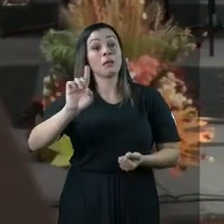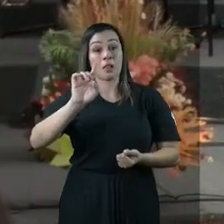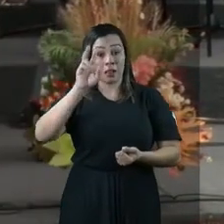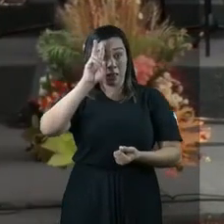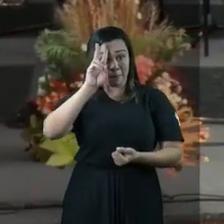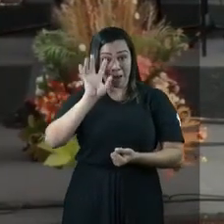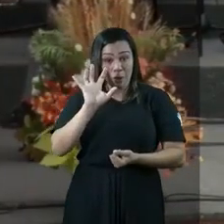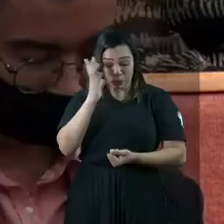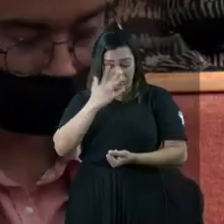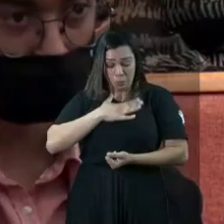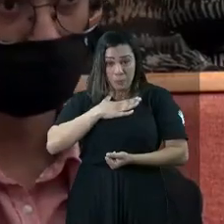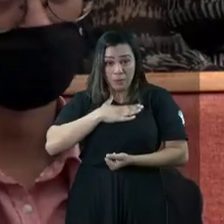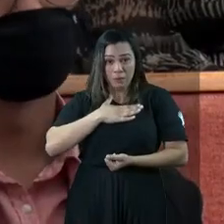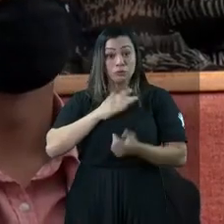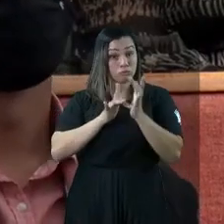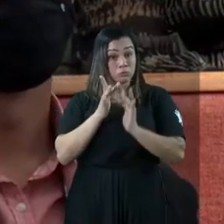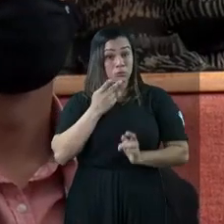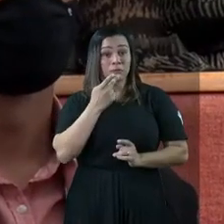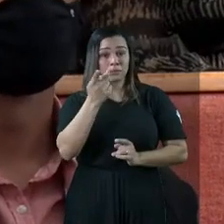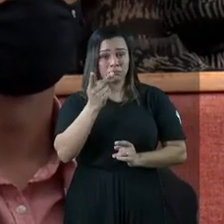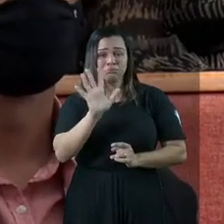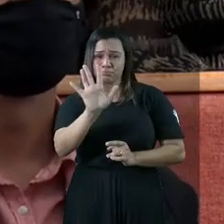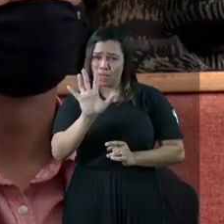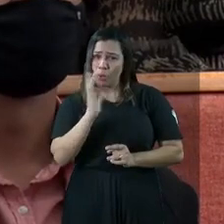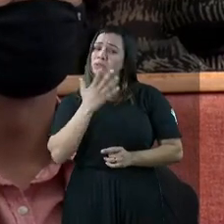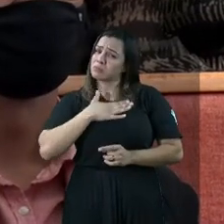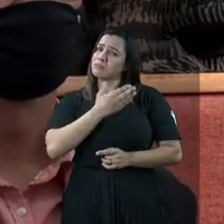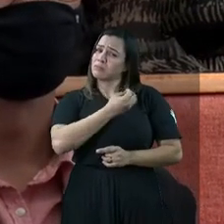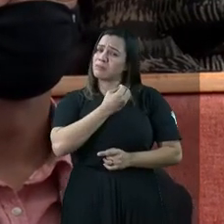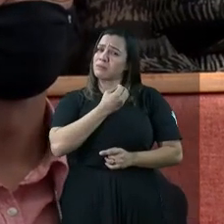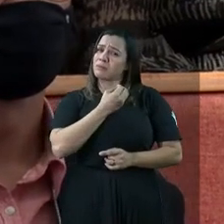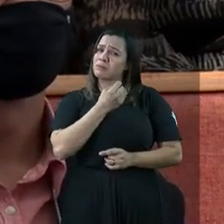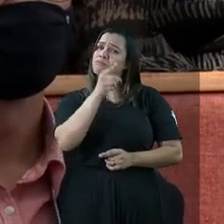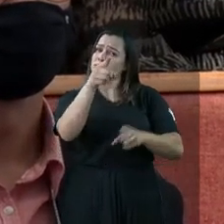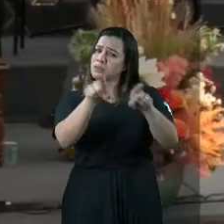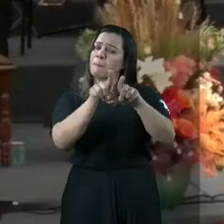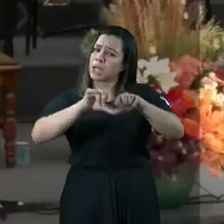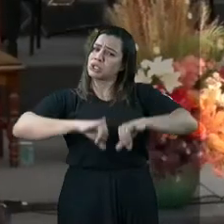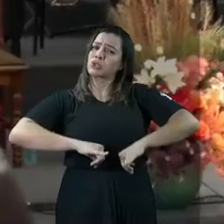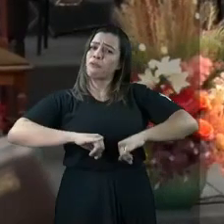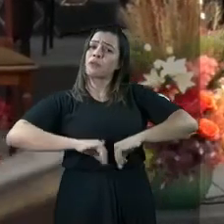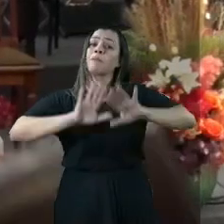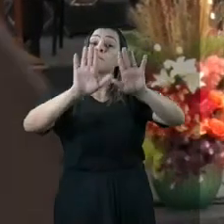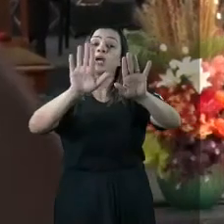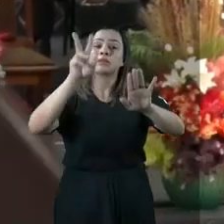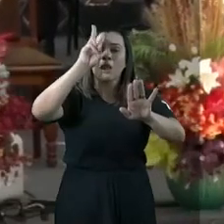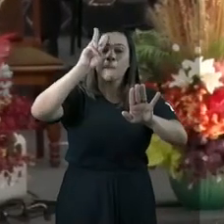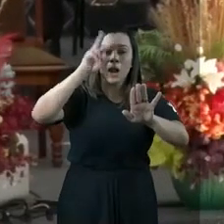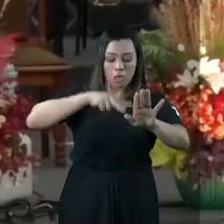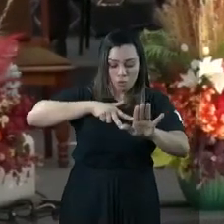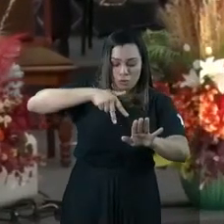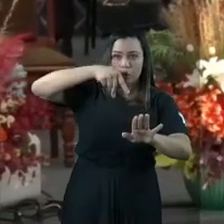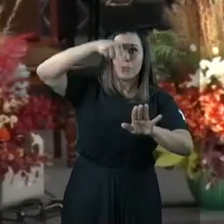comigo, depois da nuvem, também vai acontecer com vocês. O Rei da Glória vai